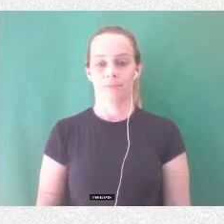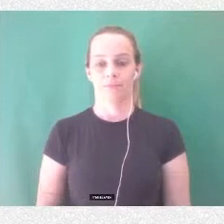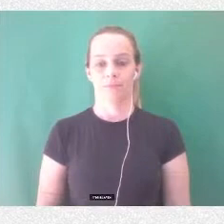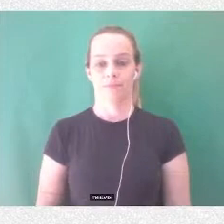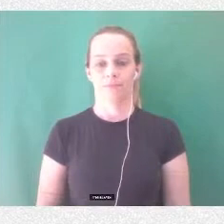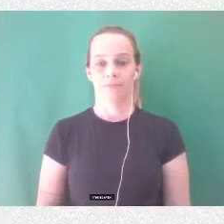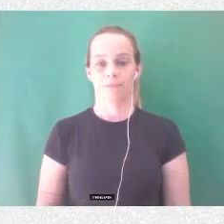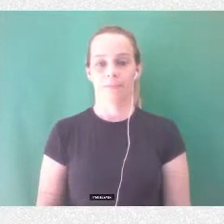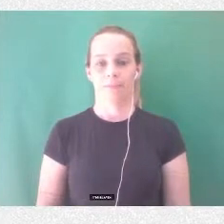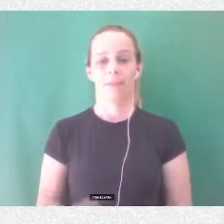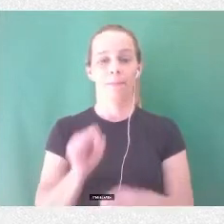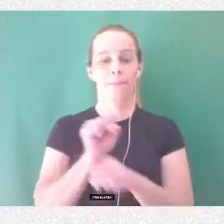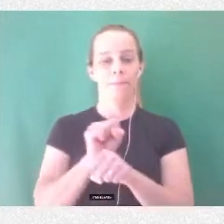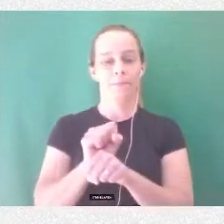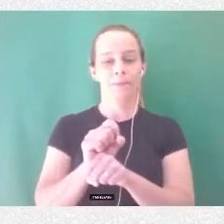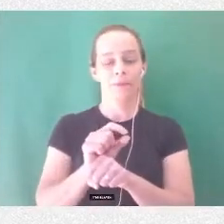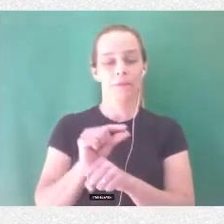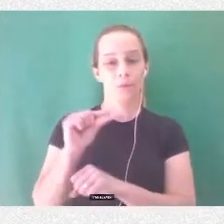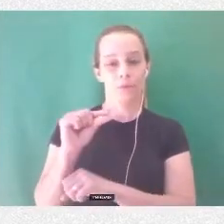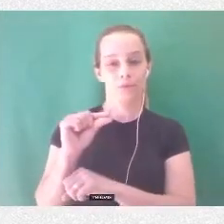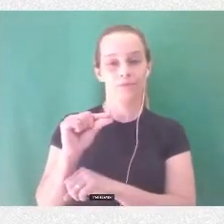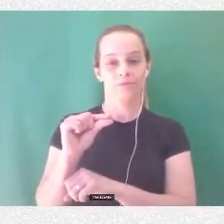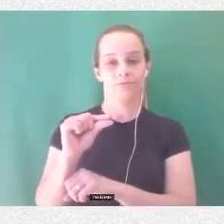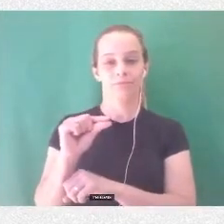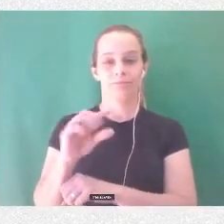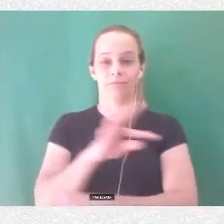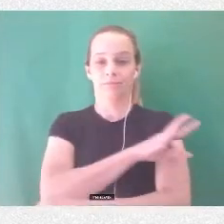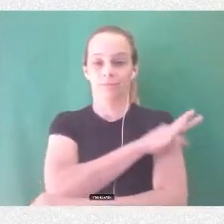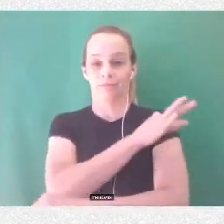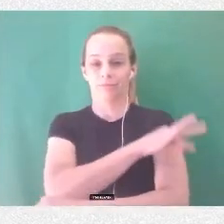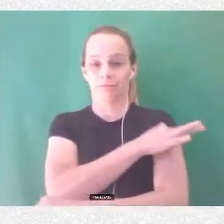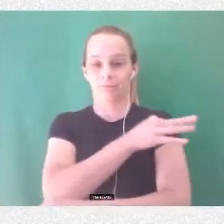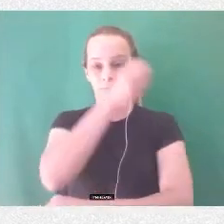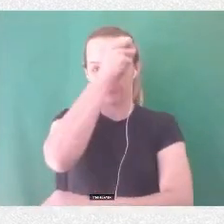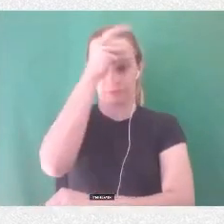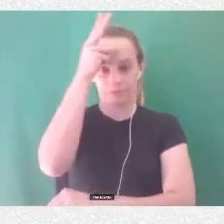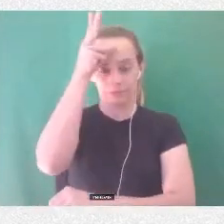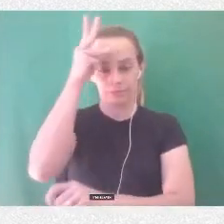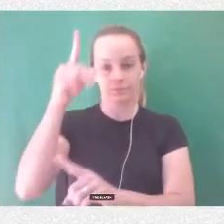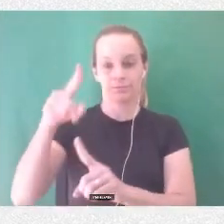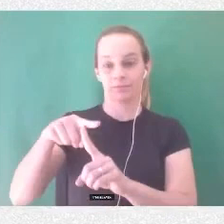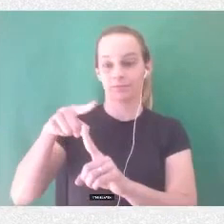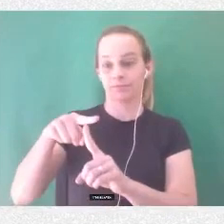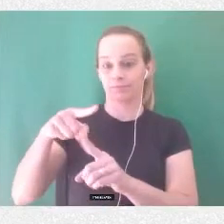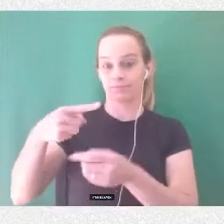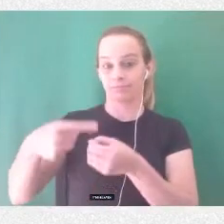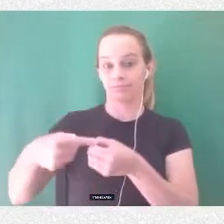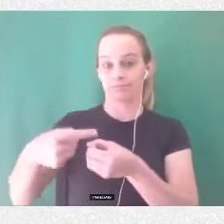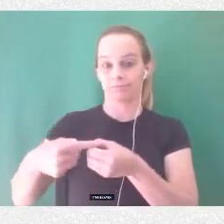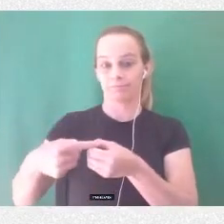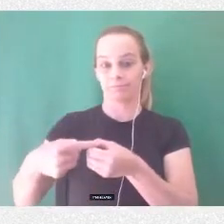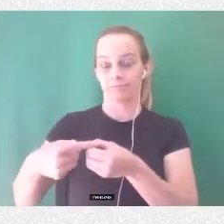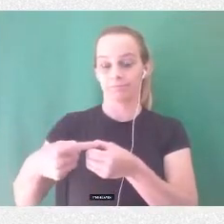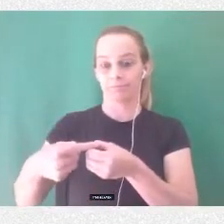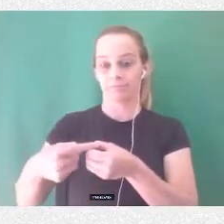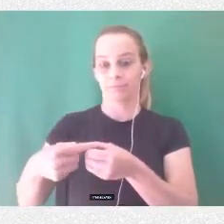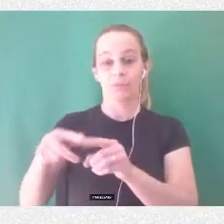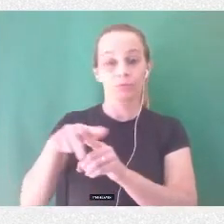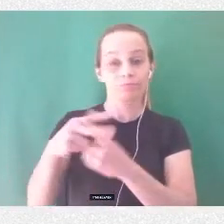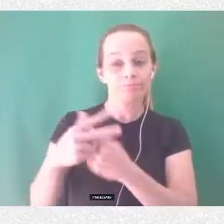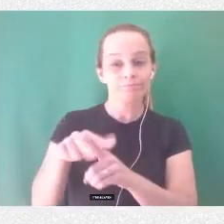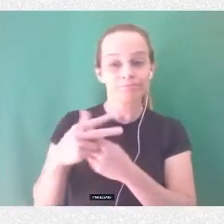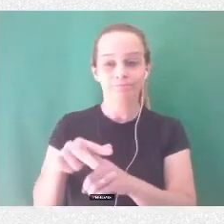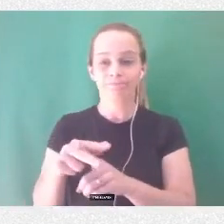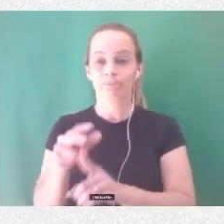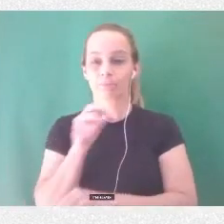Vamos aguardar só alguns instantes até que os técnicos lá da Prefeitura de Toledo realizem essa correção técnica